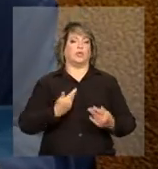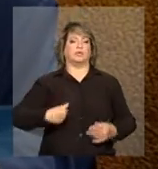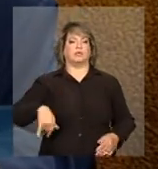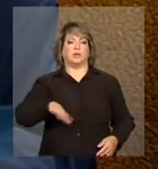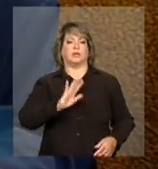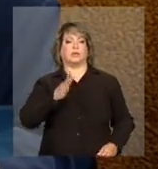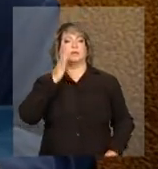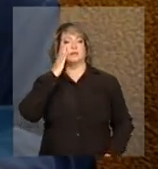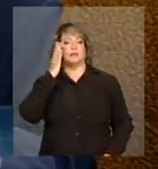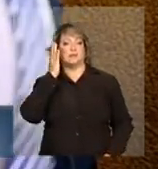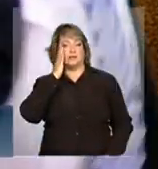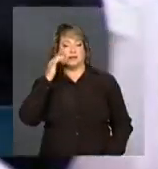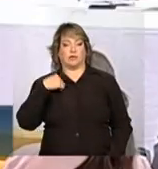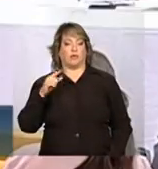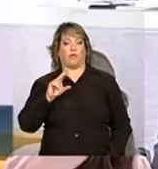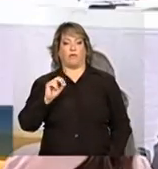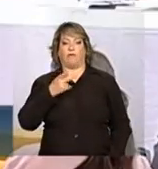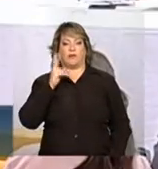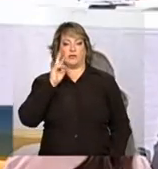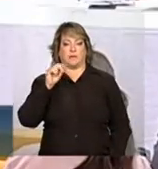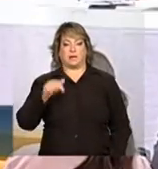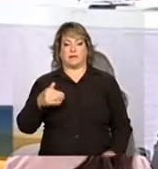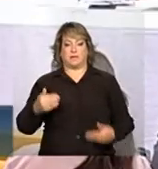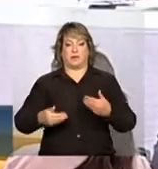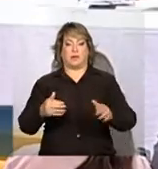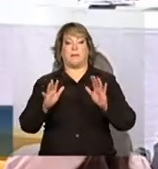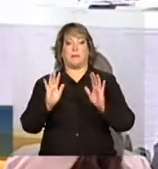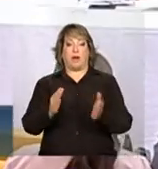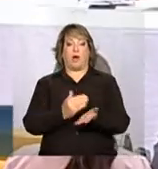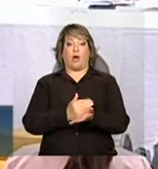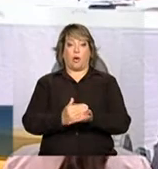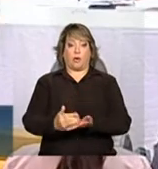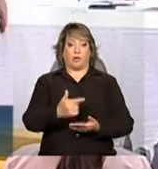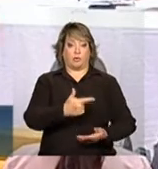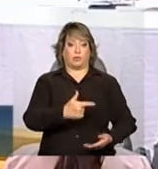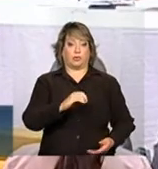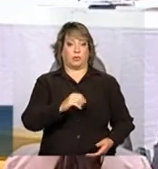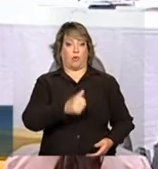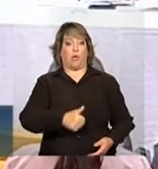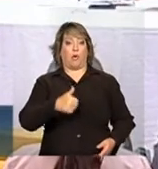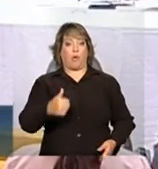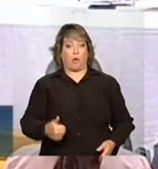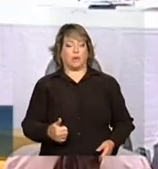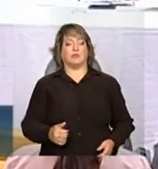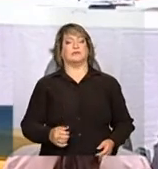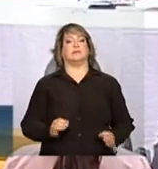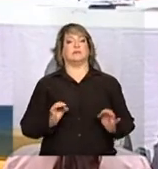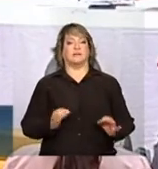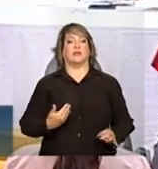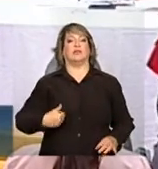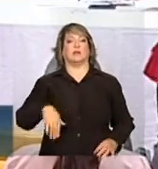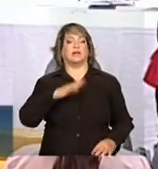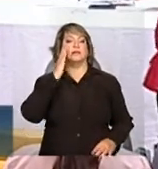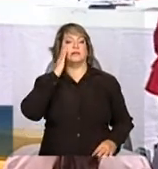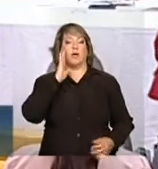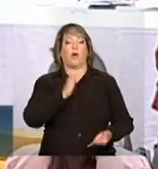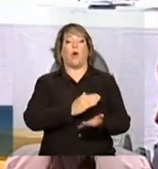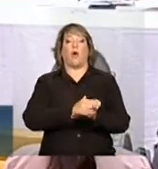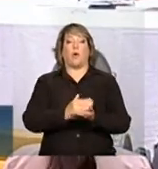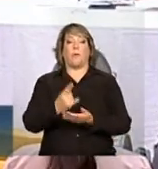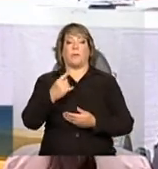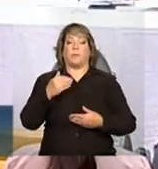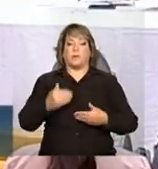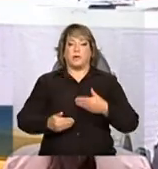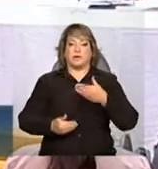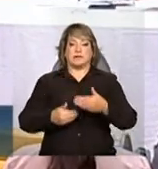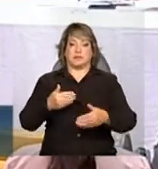estender nesse processo, mas, a partir de 2011, sem dúvida, a gente inicia um processo